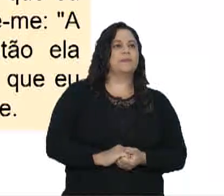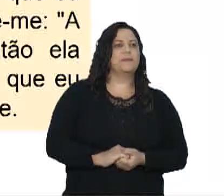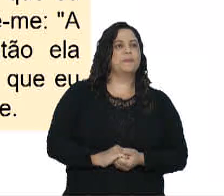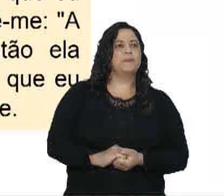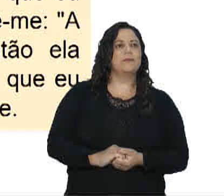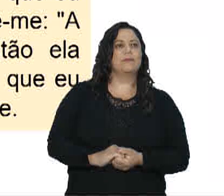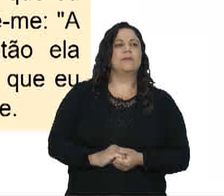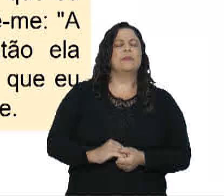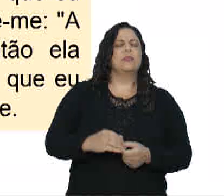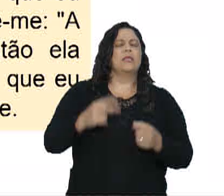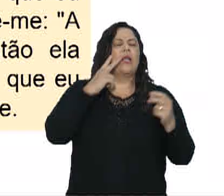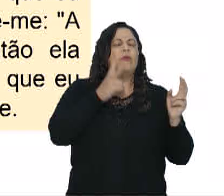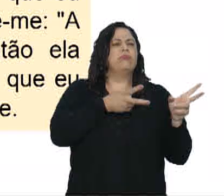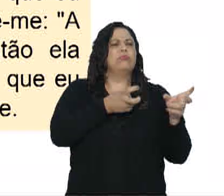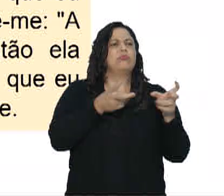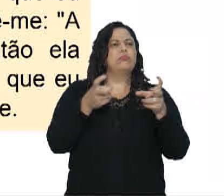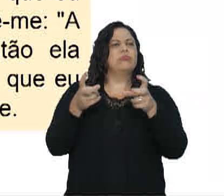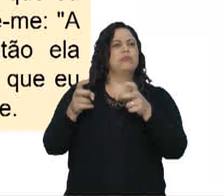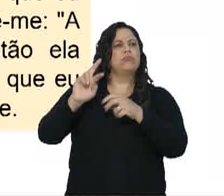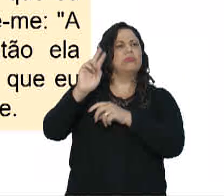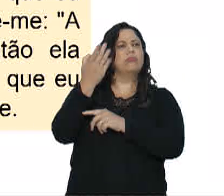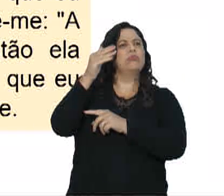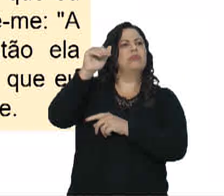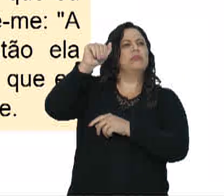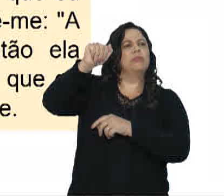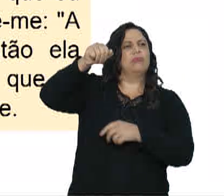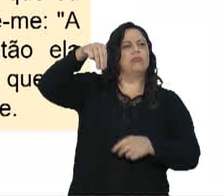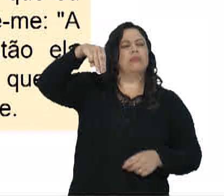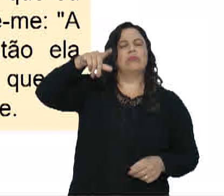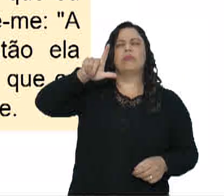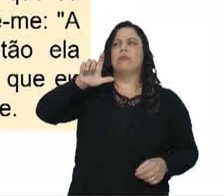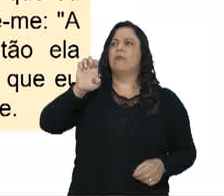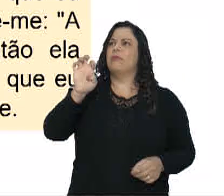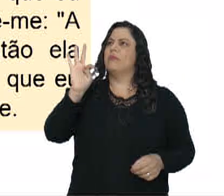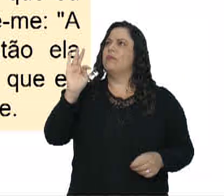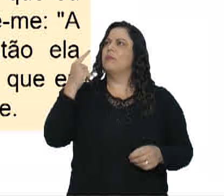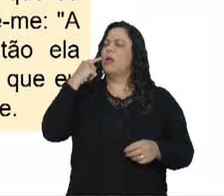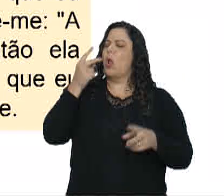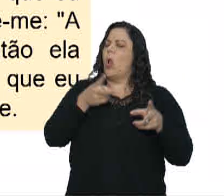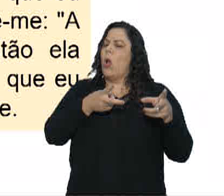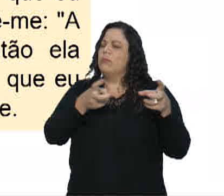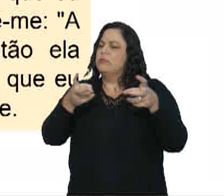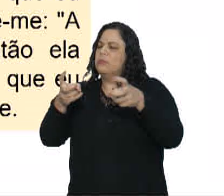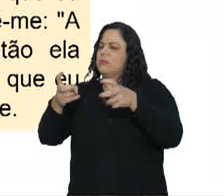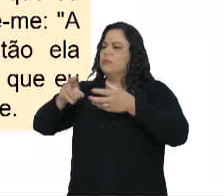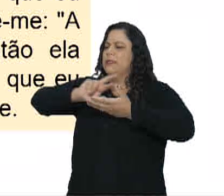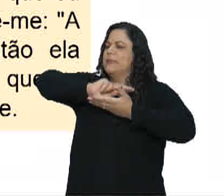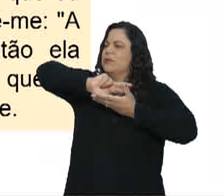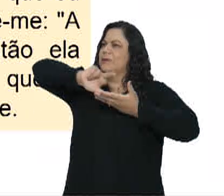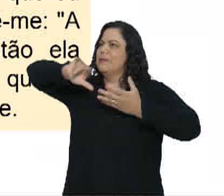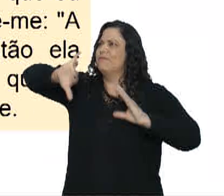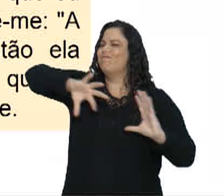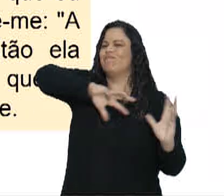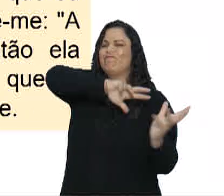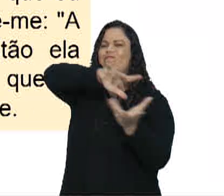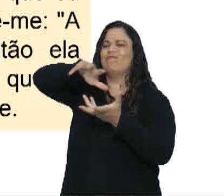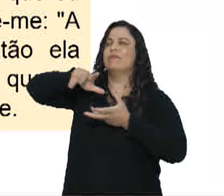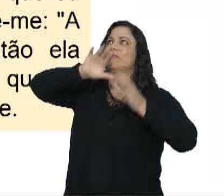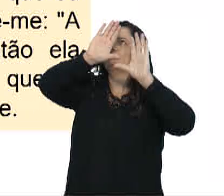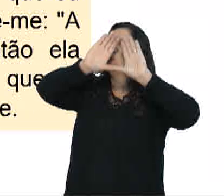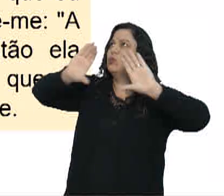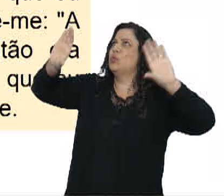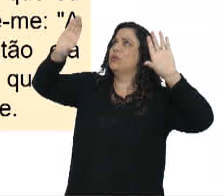a Horácio que há mais causas no céu e na terra do que sonha a nossa filosofia. Era a